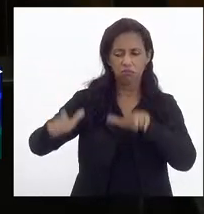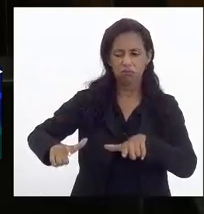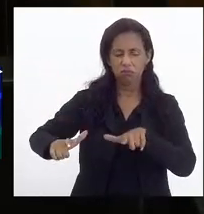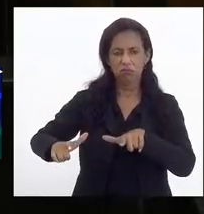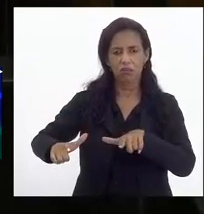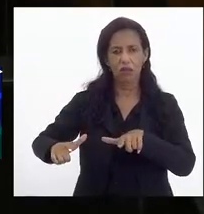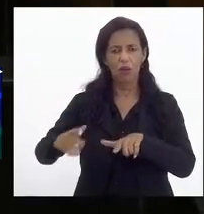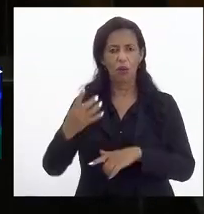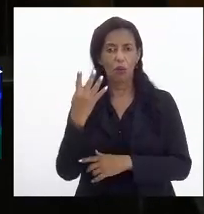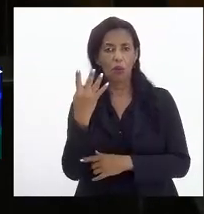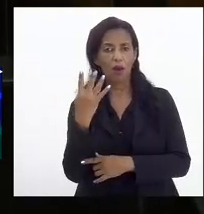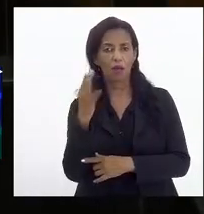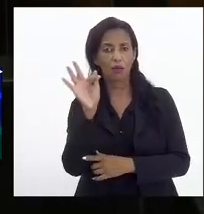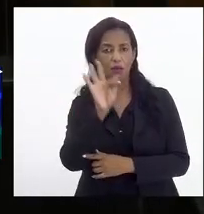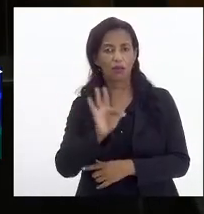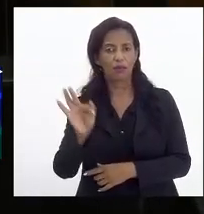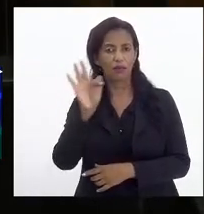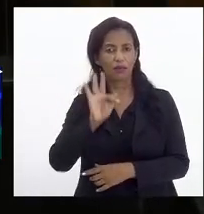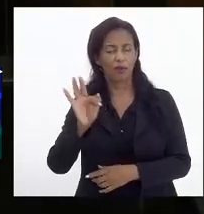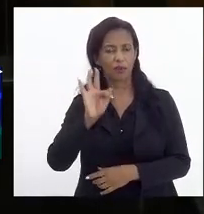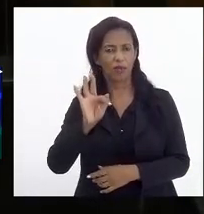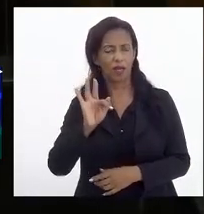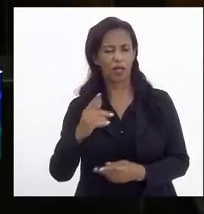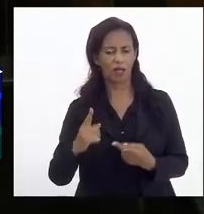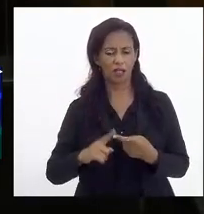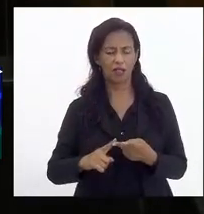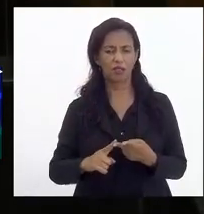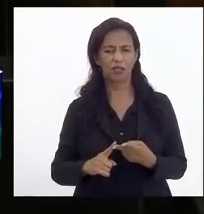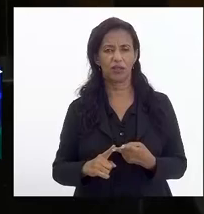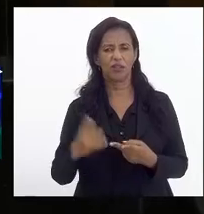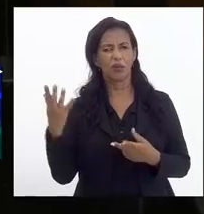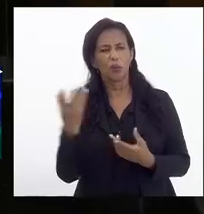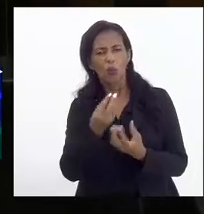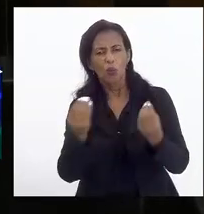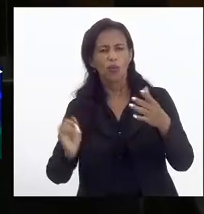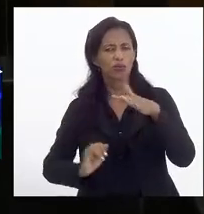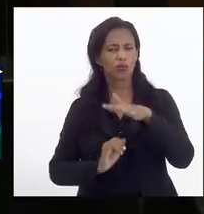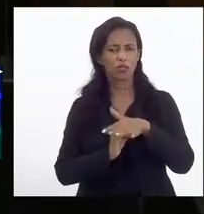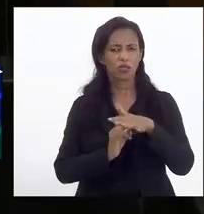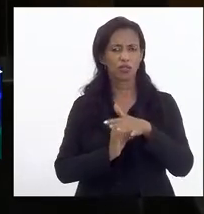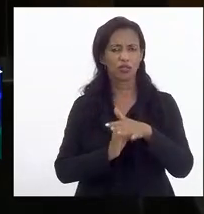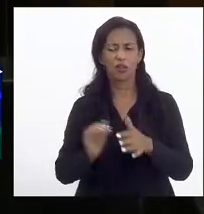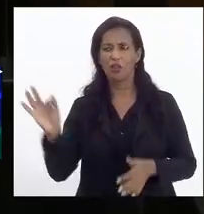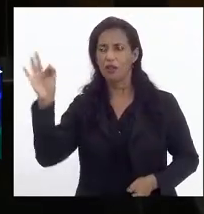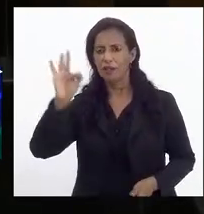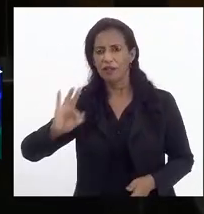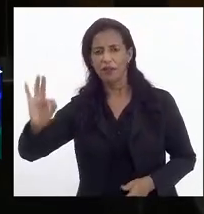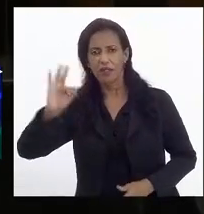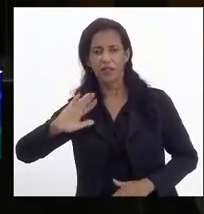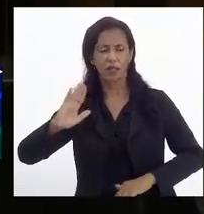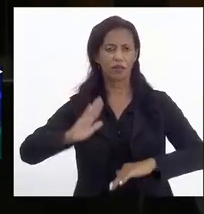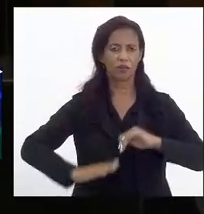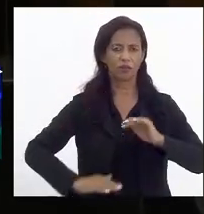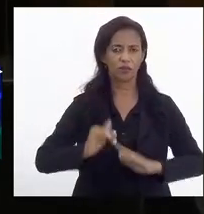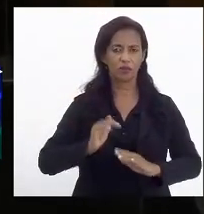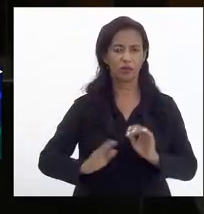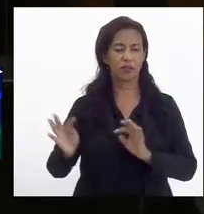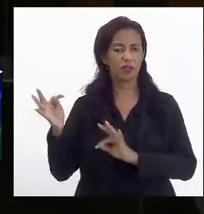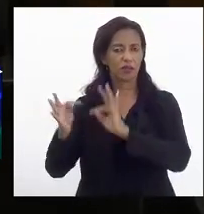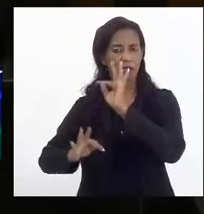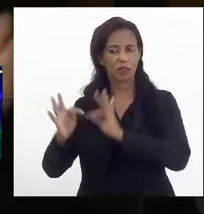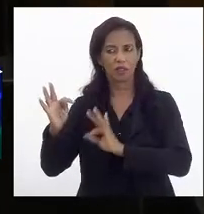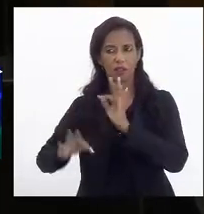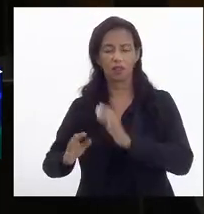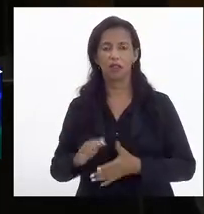quatro universidades federais três estaduais vários institutos de pesquisa a rede Federal de Educação Profissional científica e tecnológica